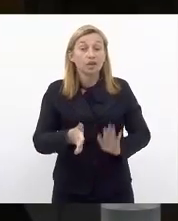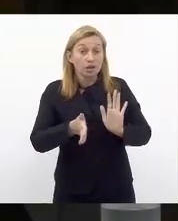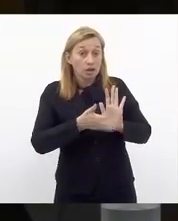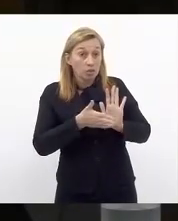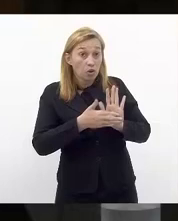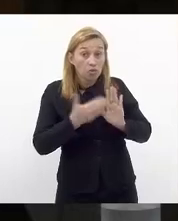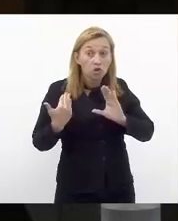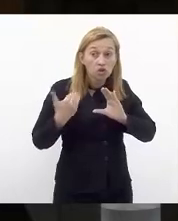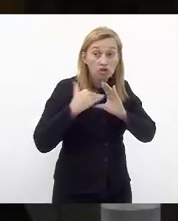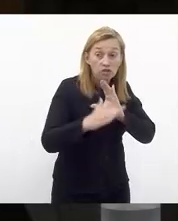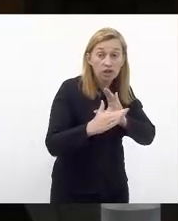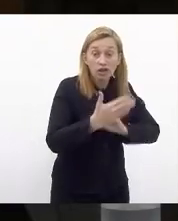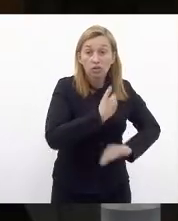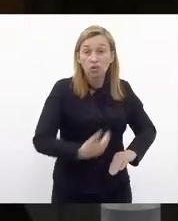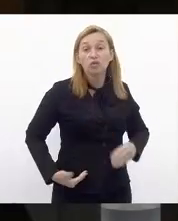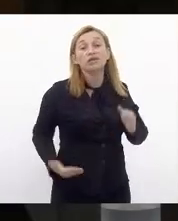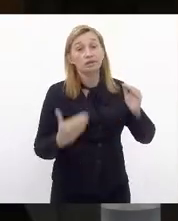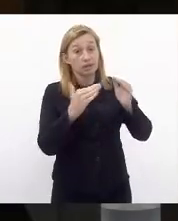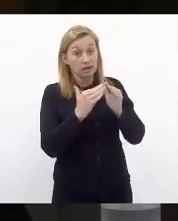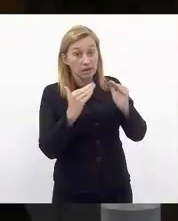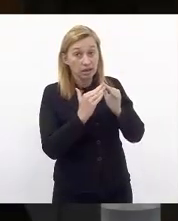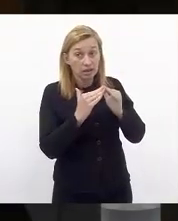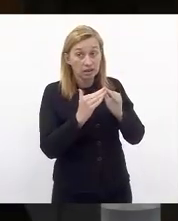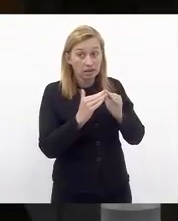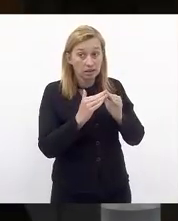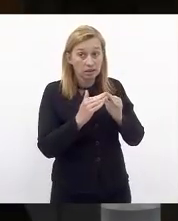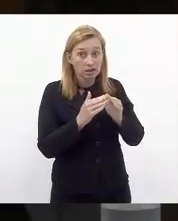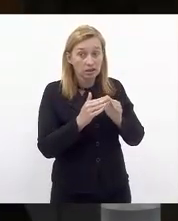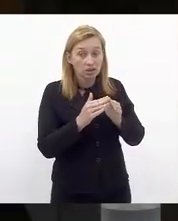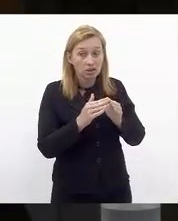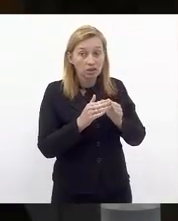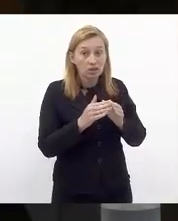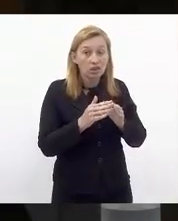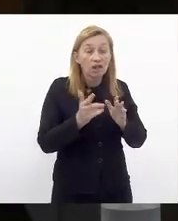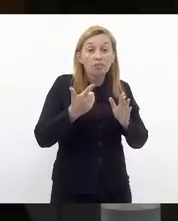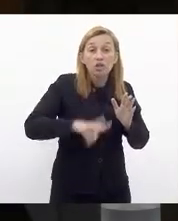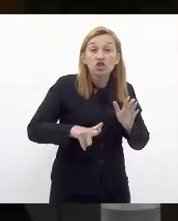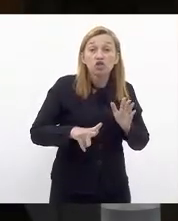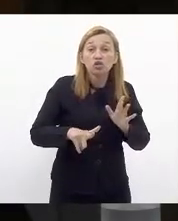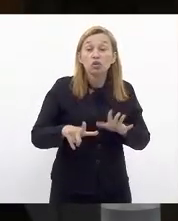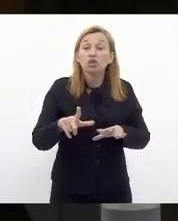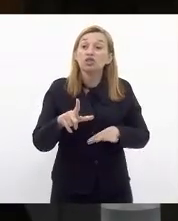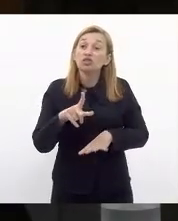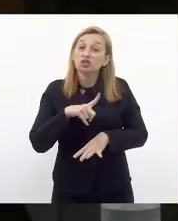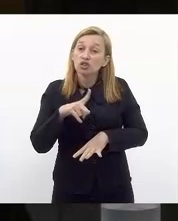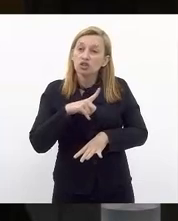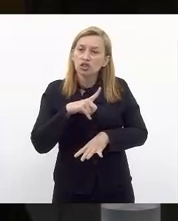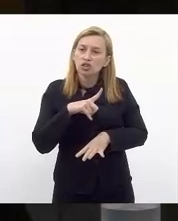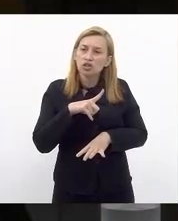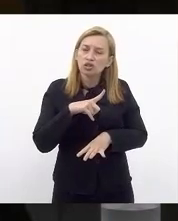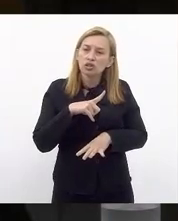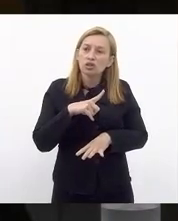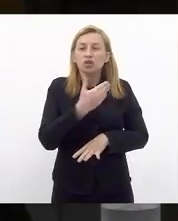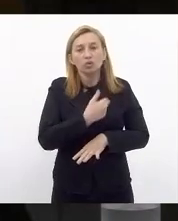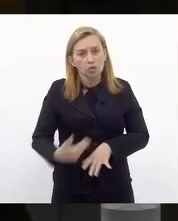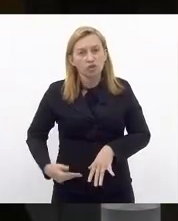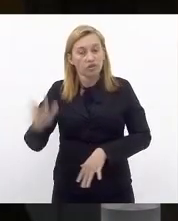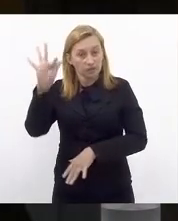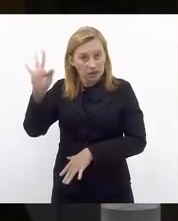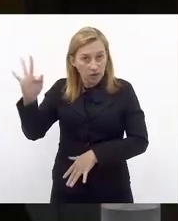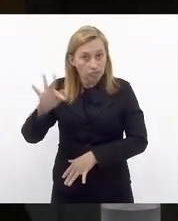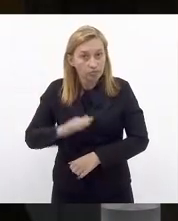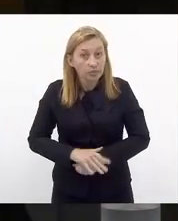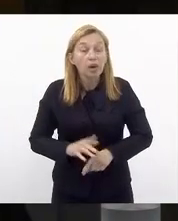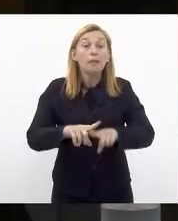proposta enviada pelo governo para essa casa República vá o que tava o que é estabelecido pelo Governo Federal